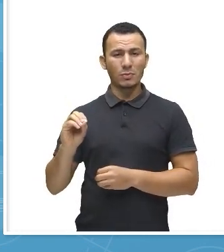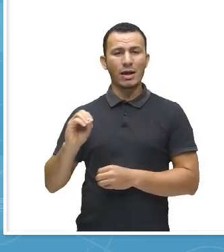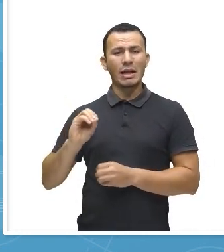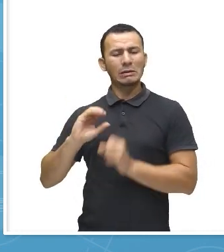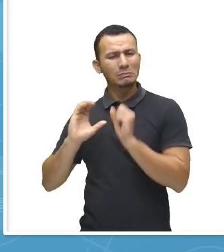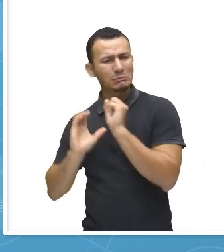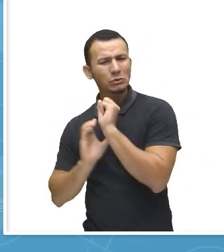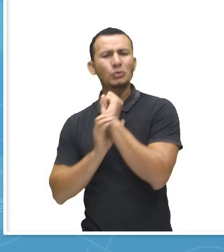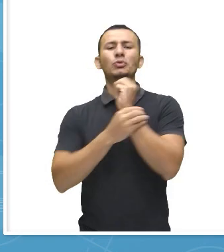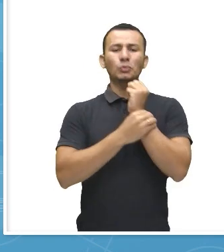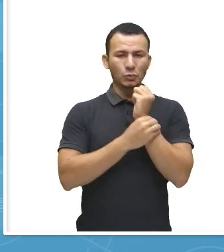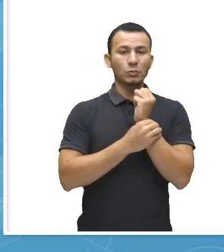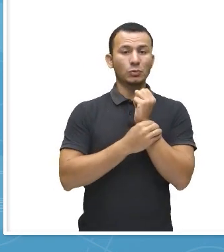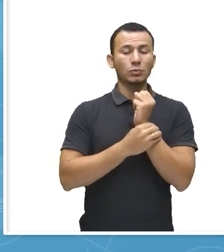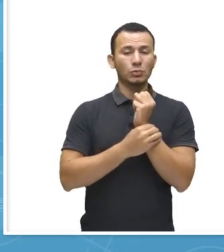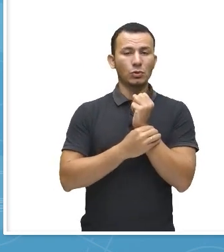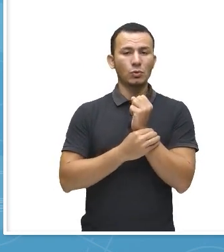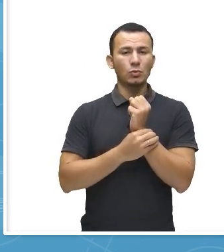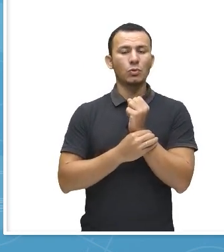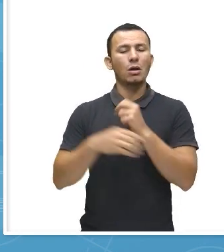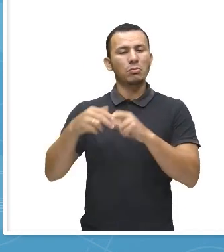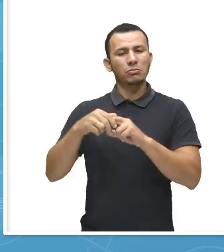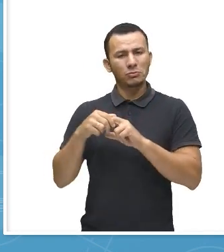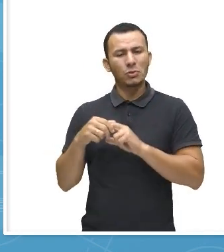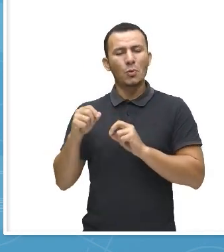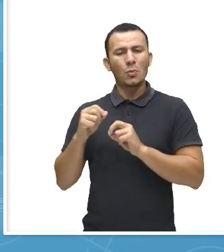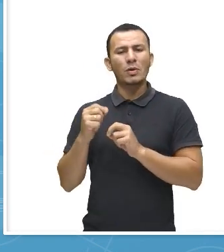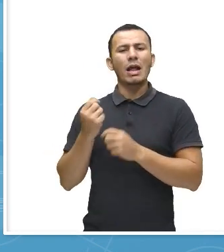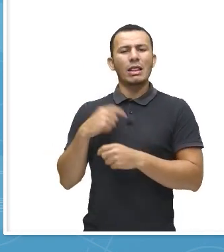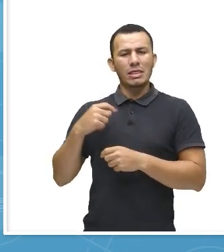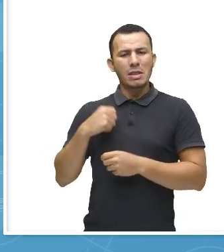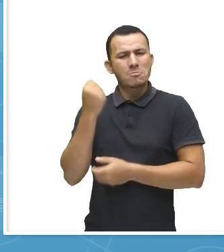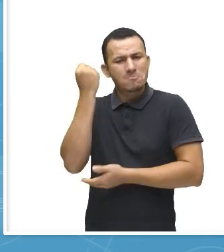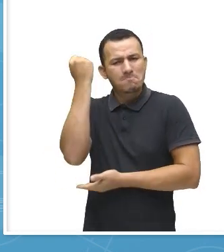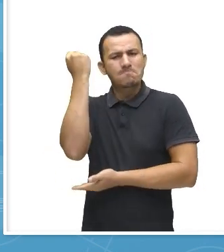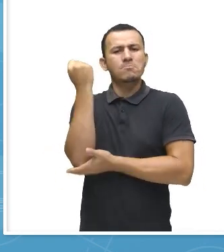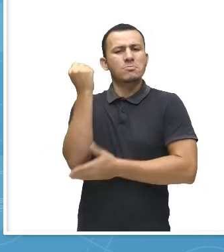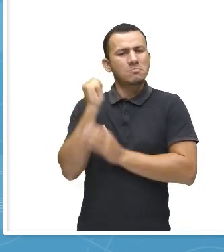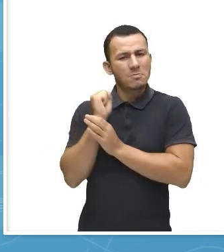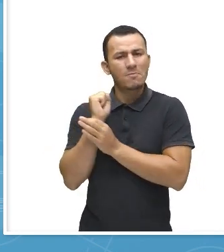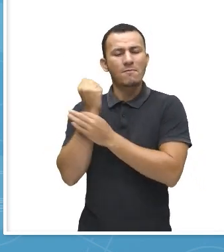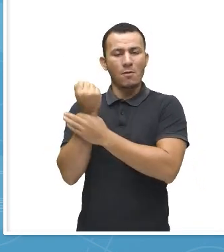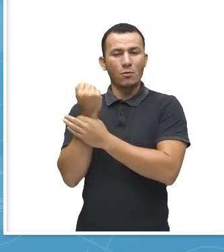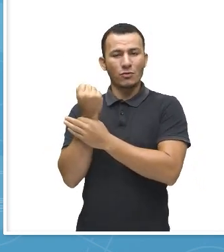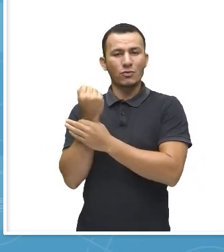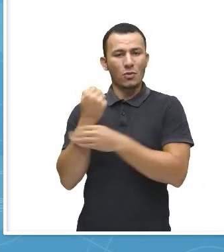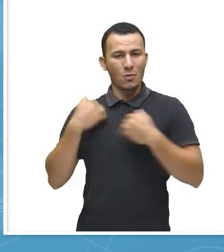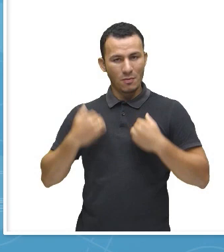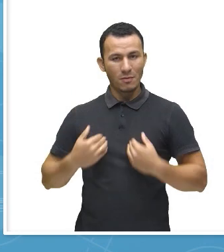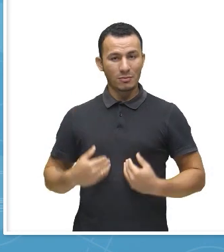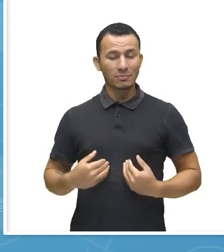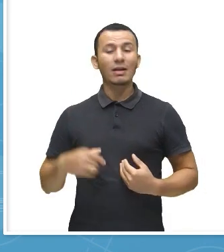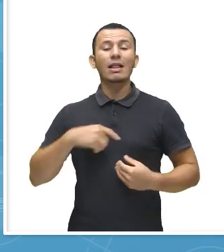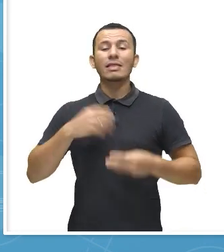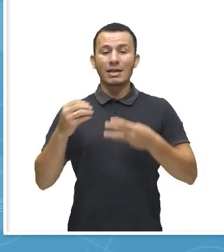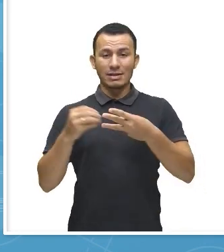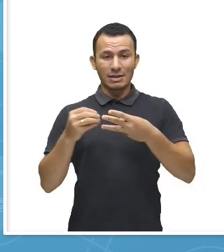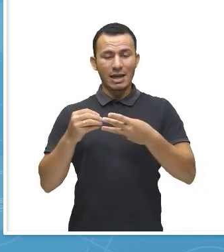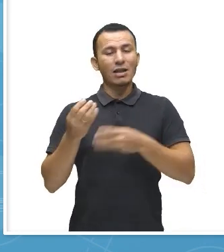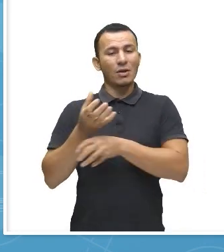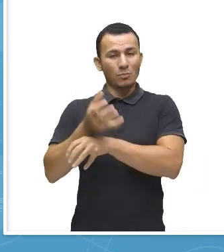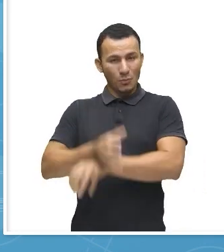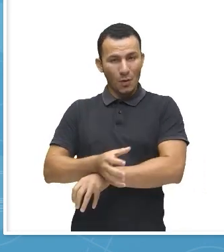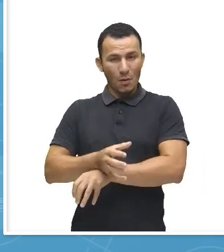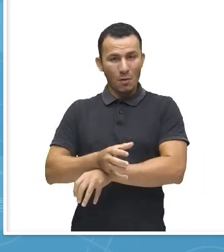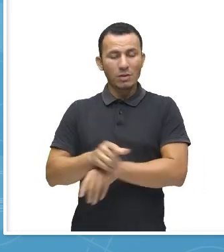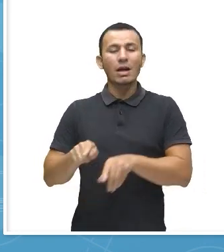calcificada, que é que justamente vai dar essa rigidez ali ao nosso tecido ósseo. E aí ele apresenta as suas células ósseas e